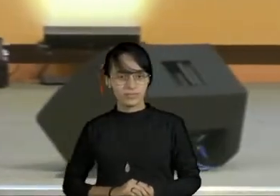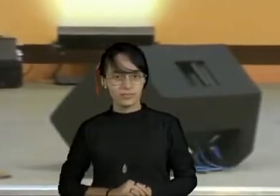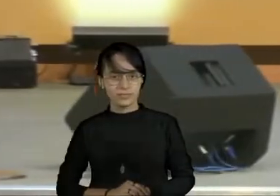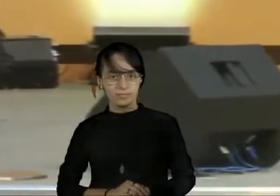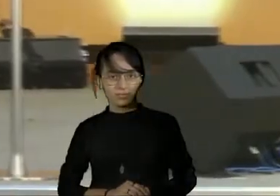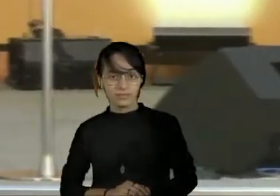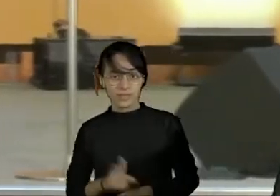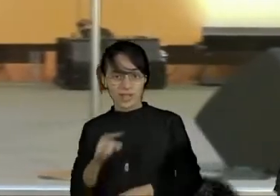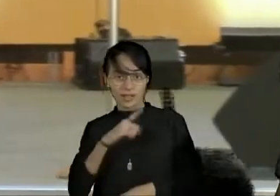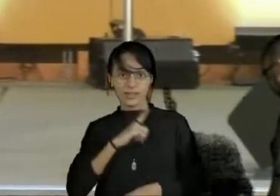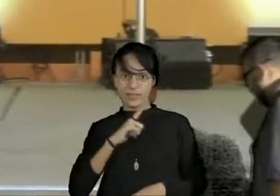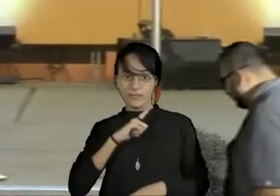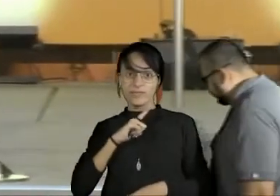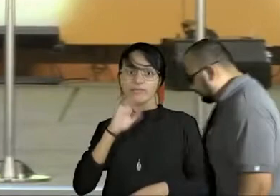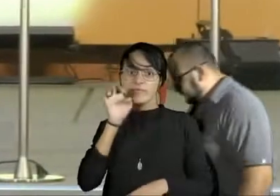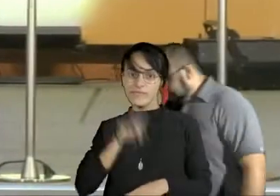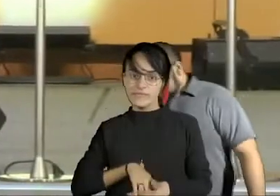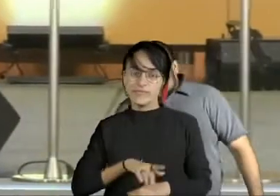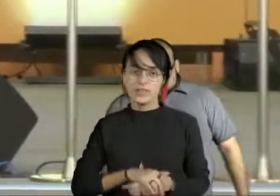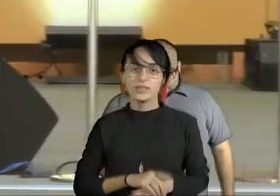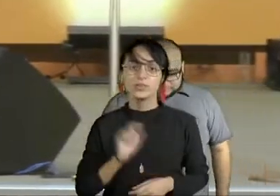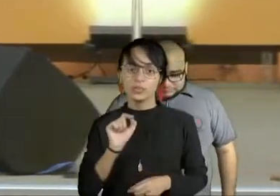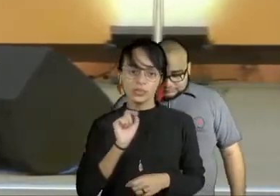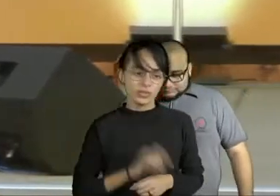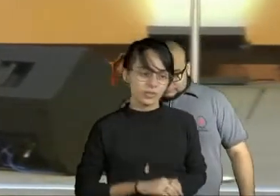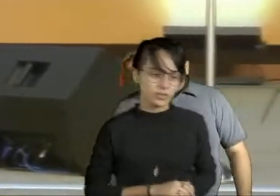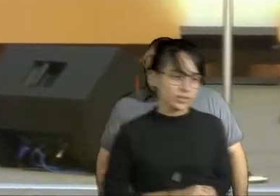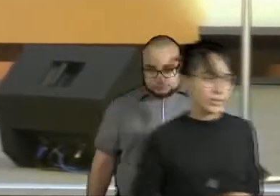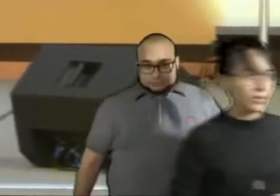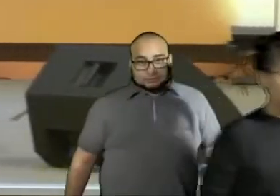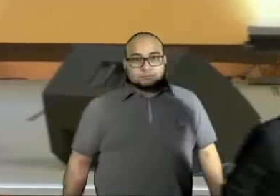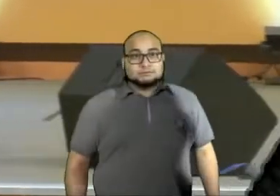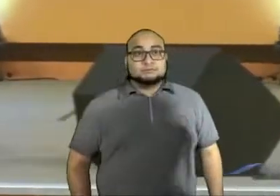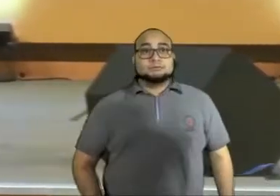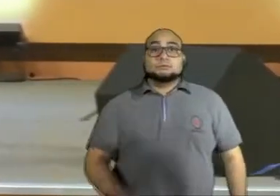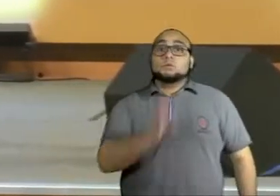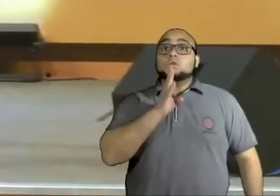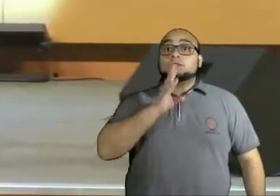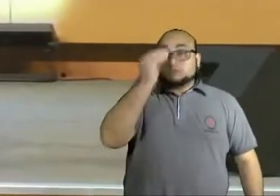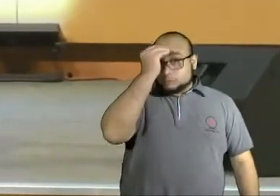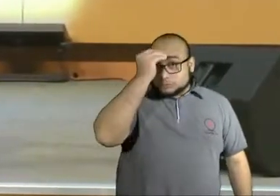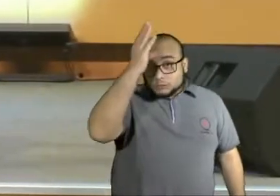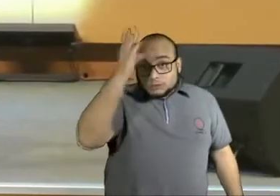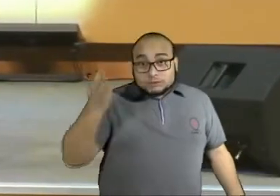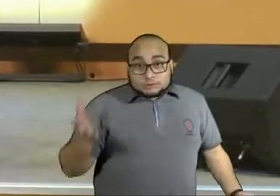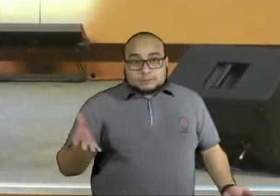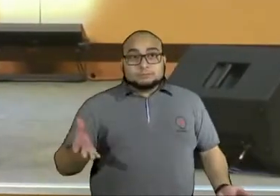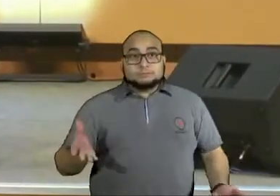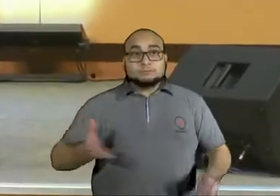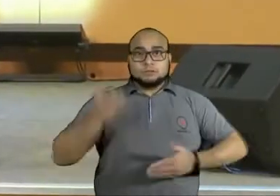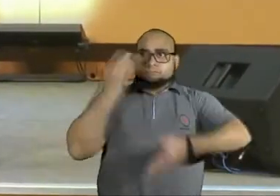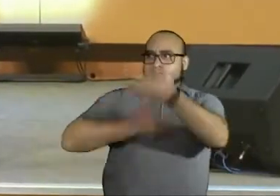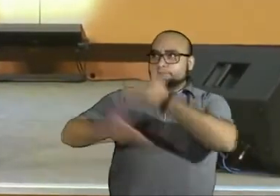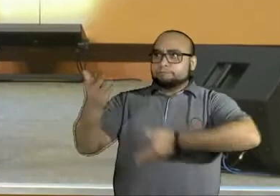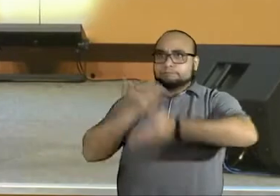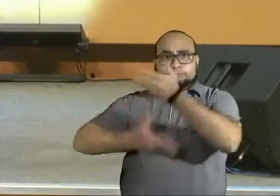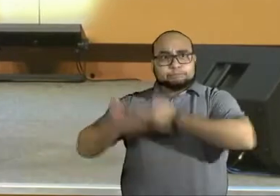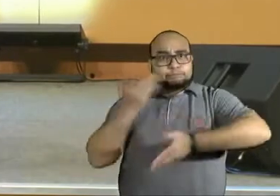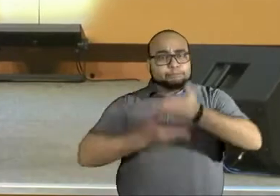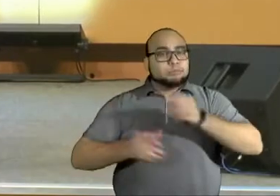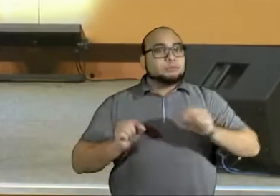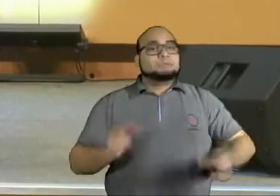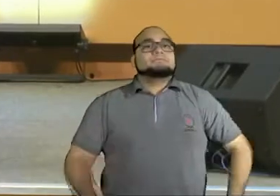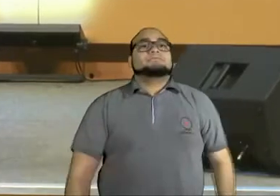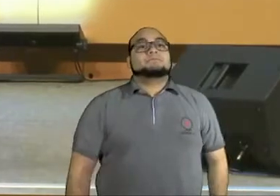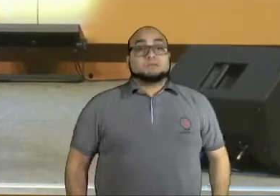Ela tem fé em quê? No conhecimento da construção do relacionamento que ela desenvolveu com Eliseu durante todos esses